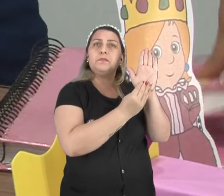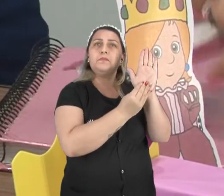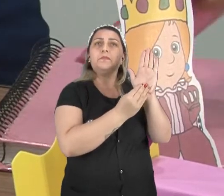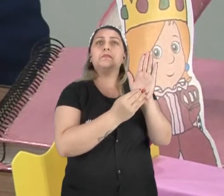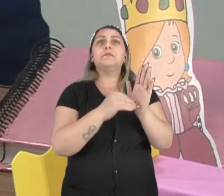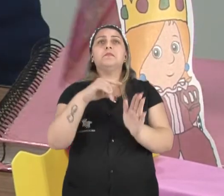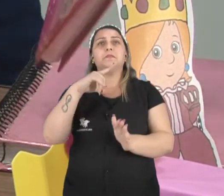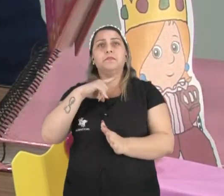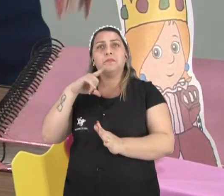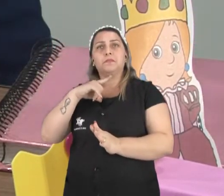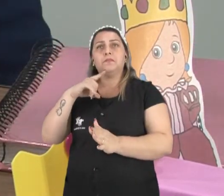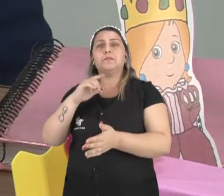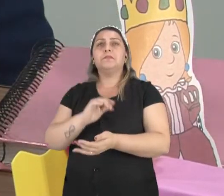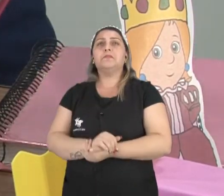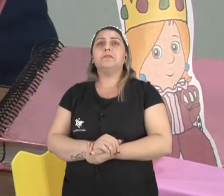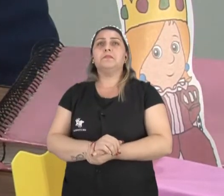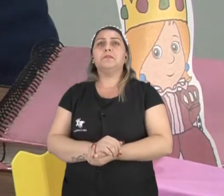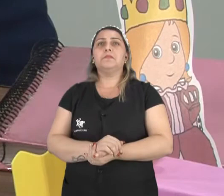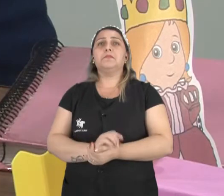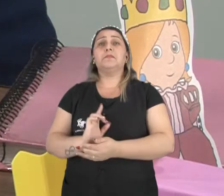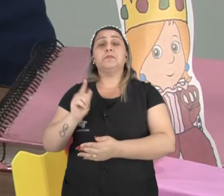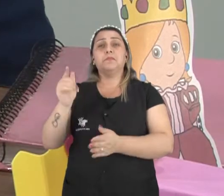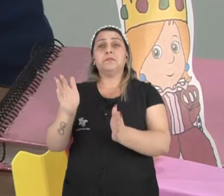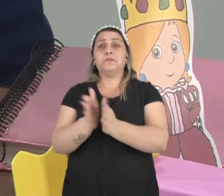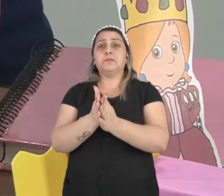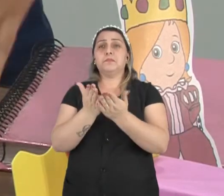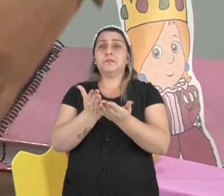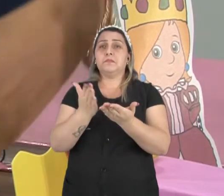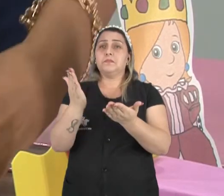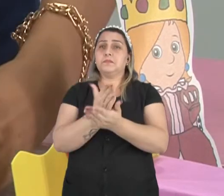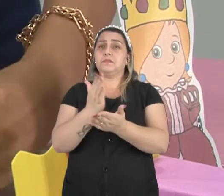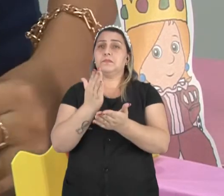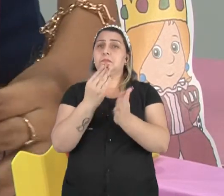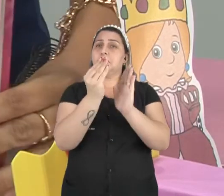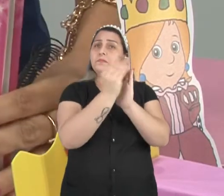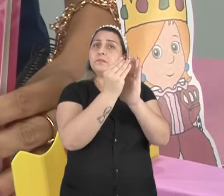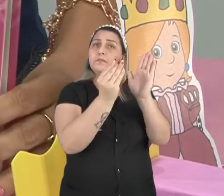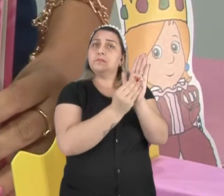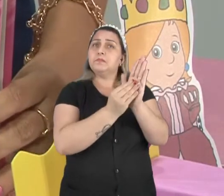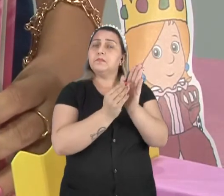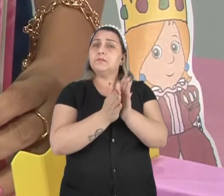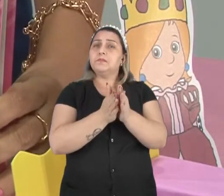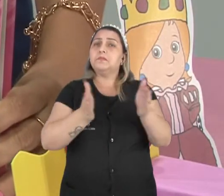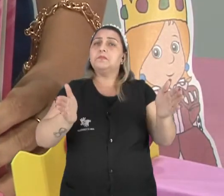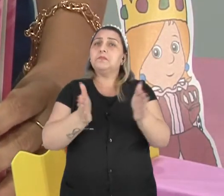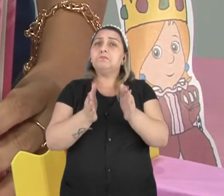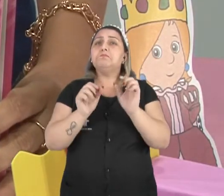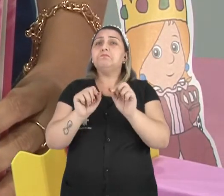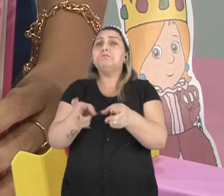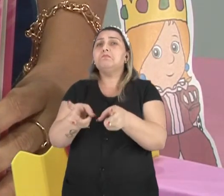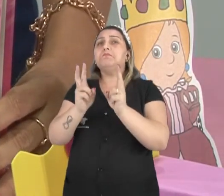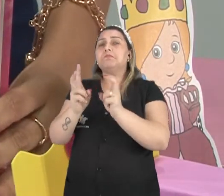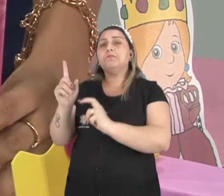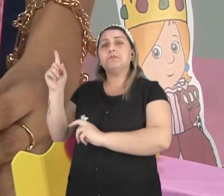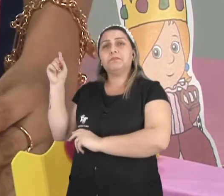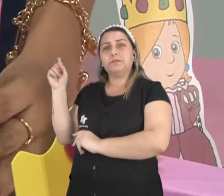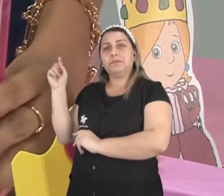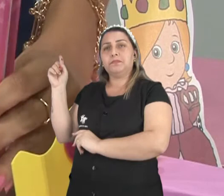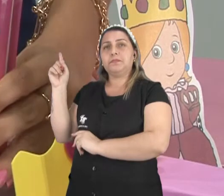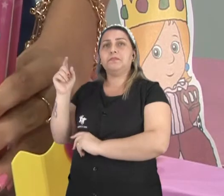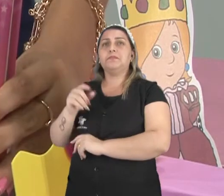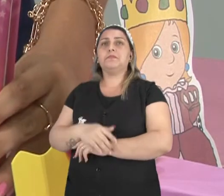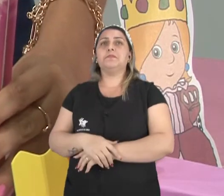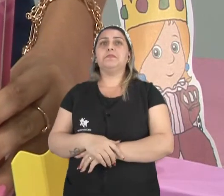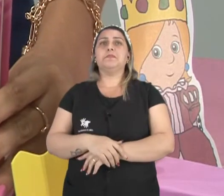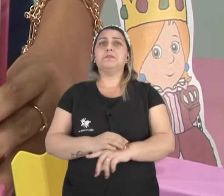e tenho esta outra agenda. O que nós podemos perceber?